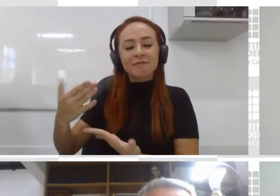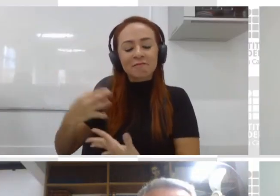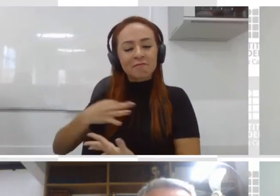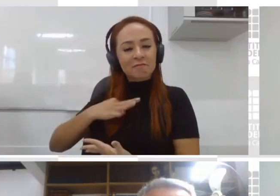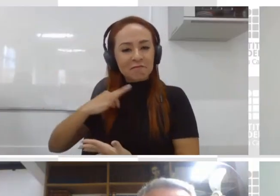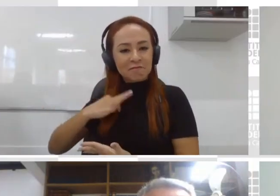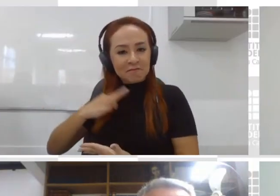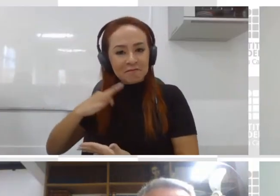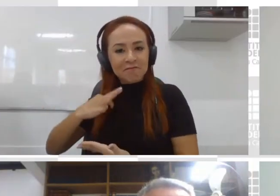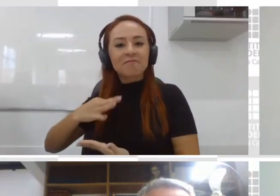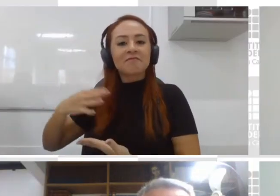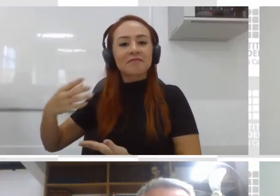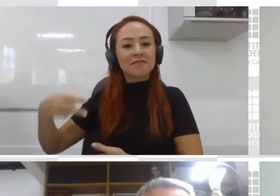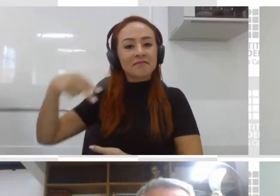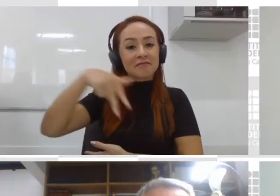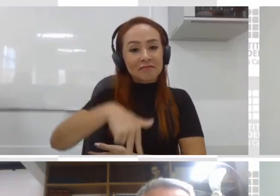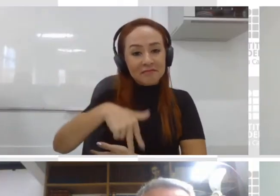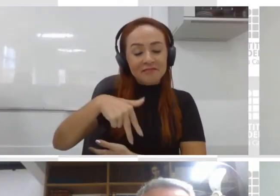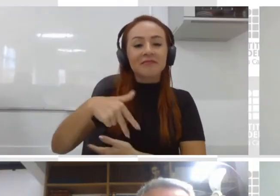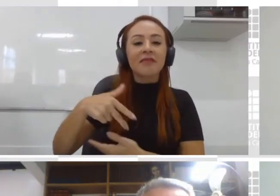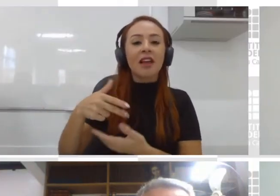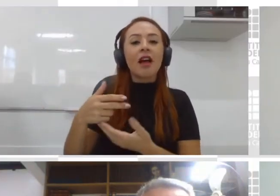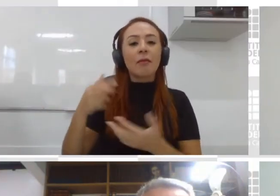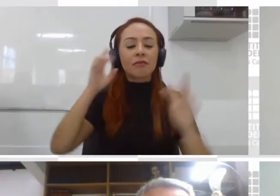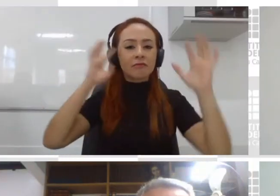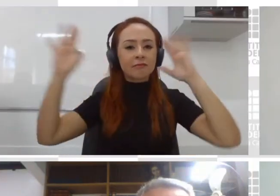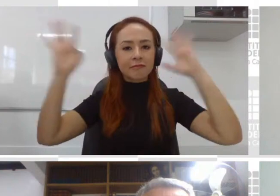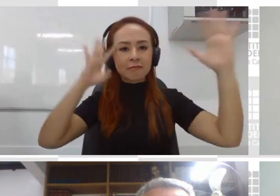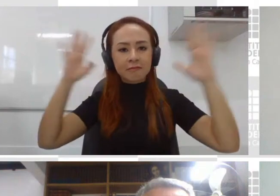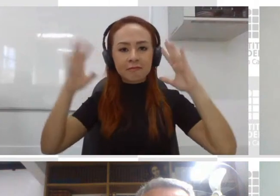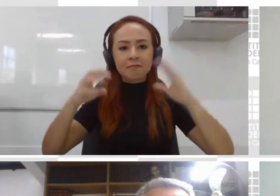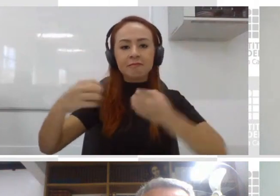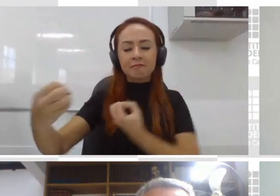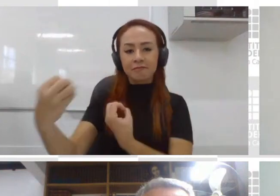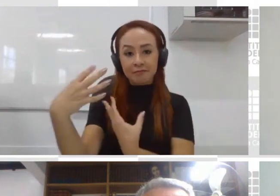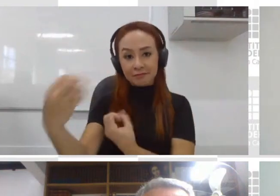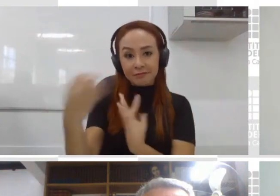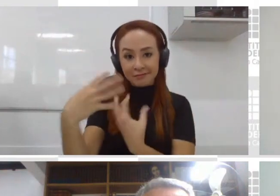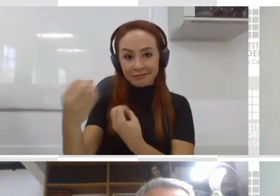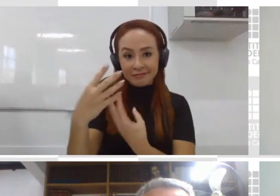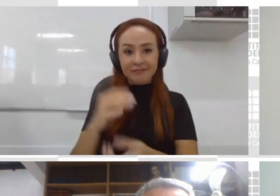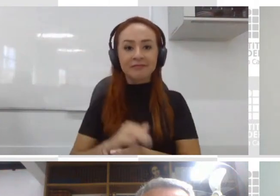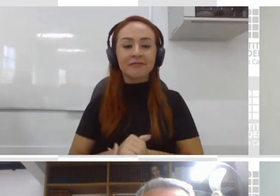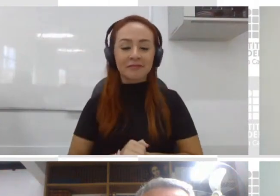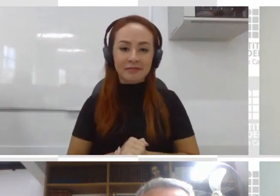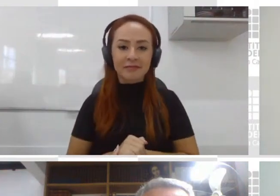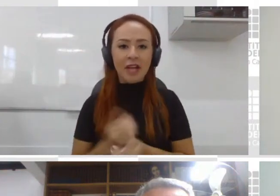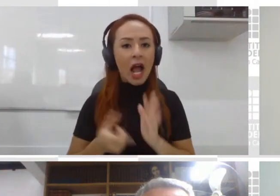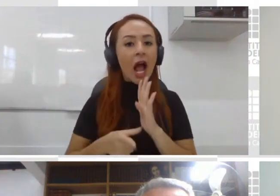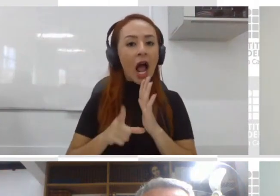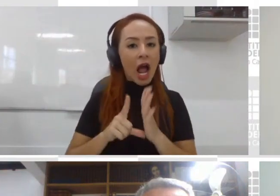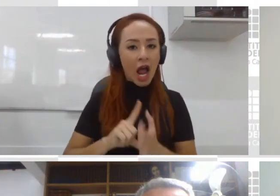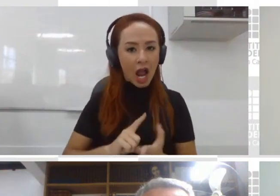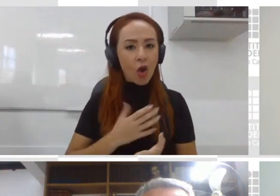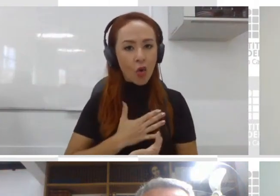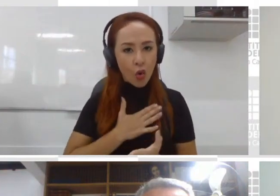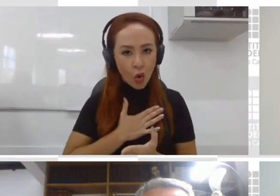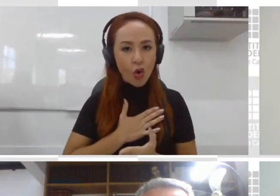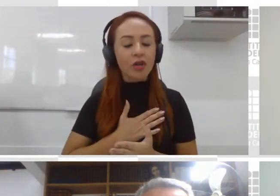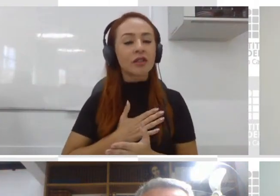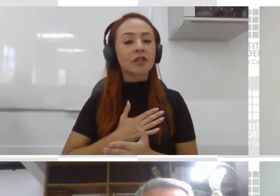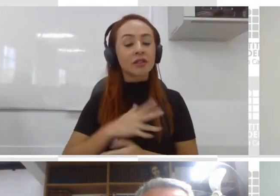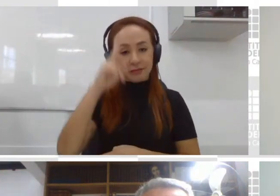seu tempo a vir refletir conosco. Lhe passo a palavra, então, antes lembrando, né, que nós vamos ter 2 listas